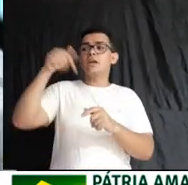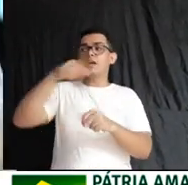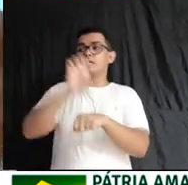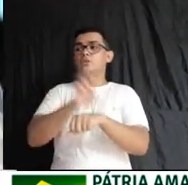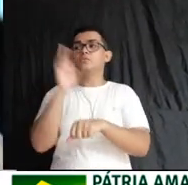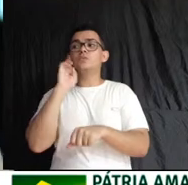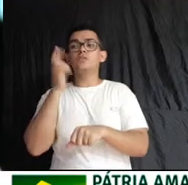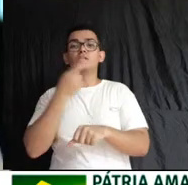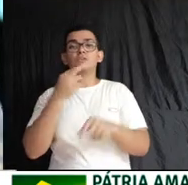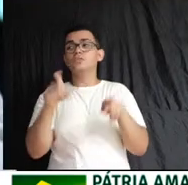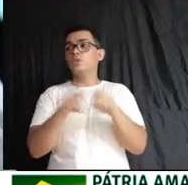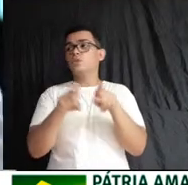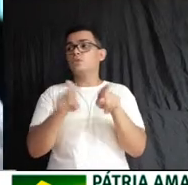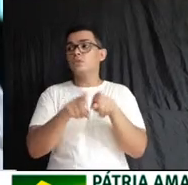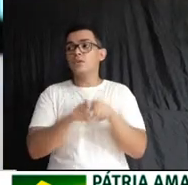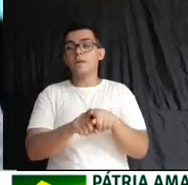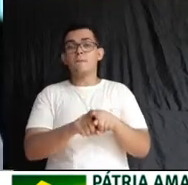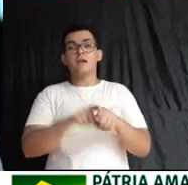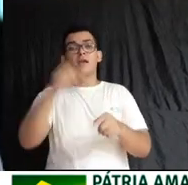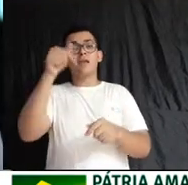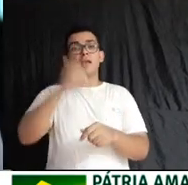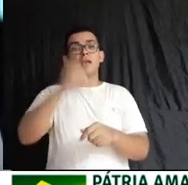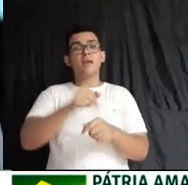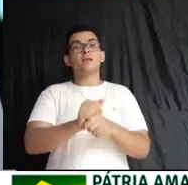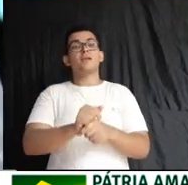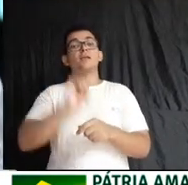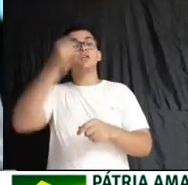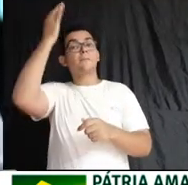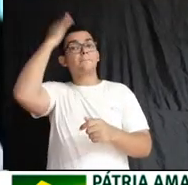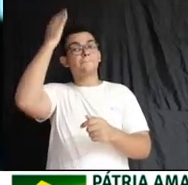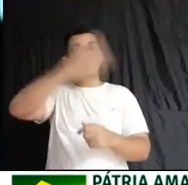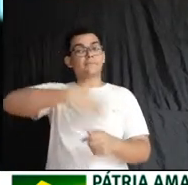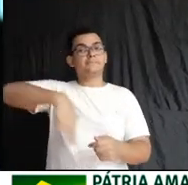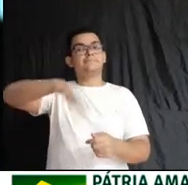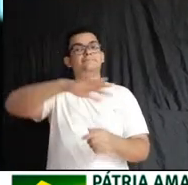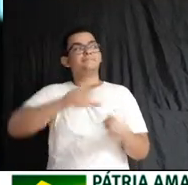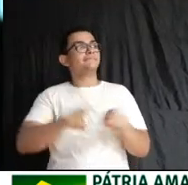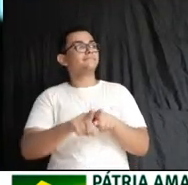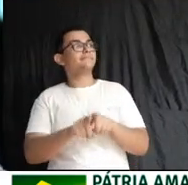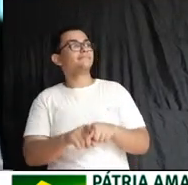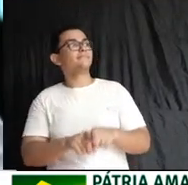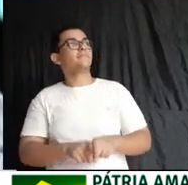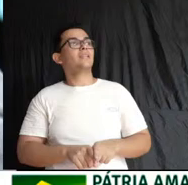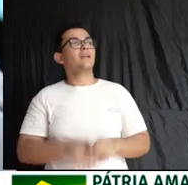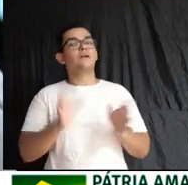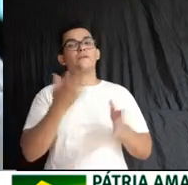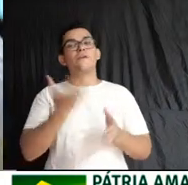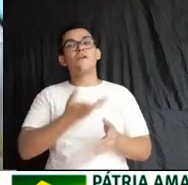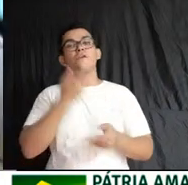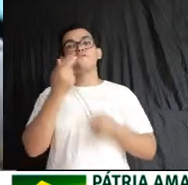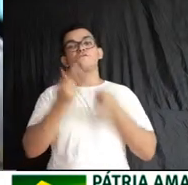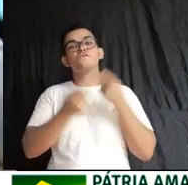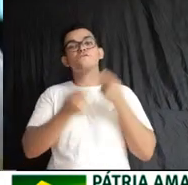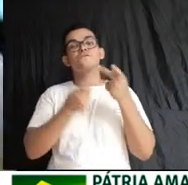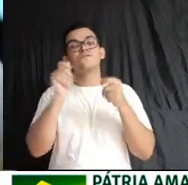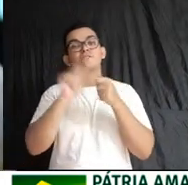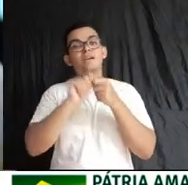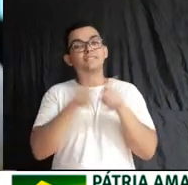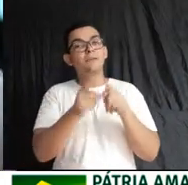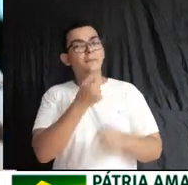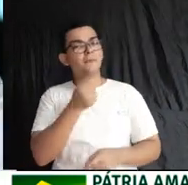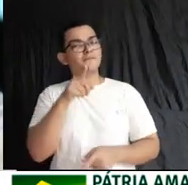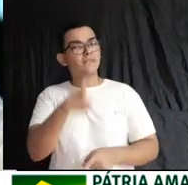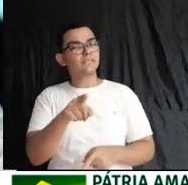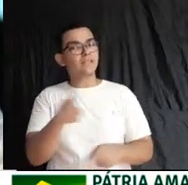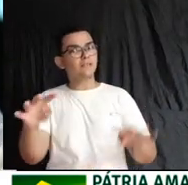Rondônia e aqui na nossa grande Jiparaná. E falando em piada, eu vou contar uma agora para você poder já